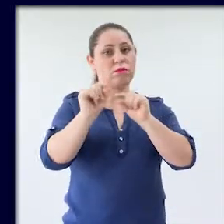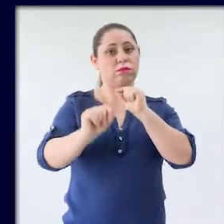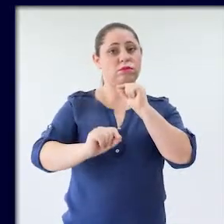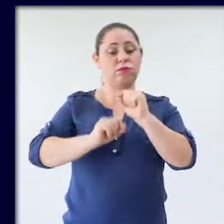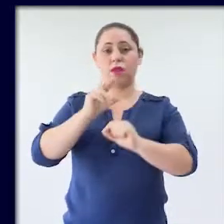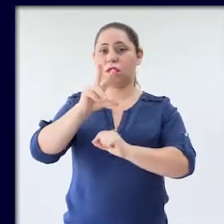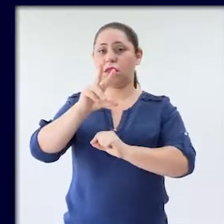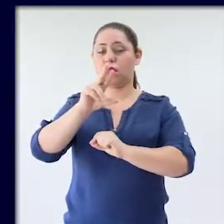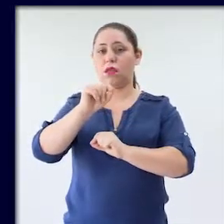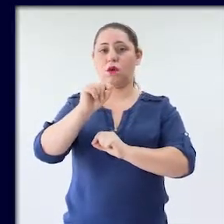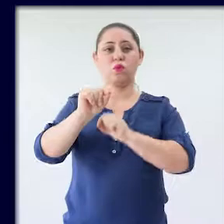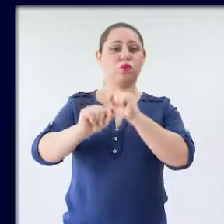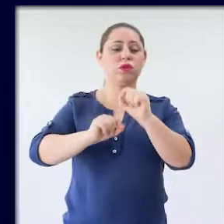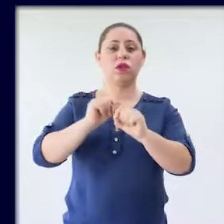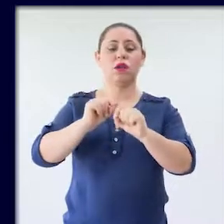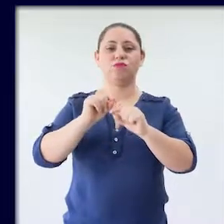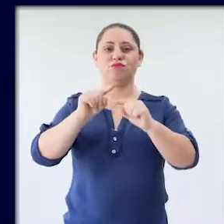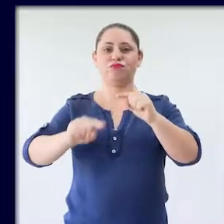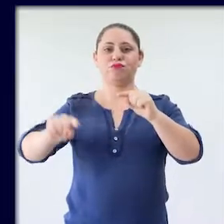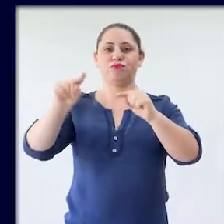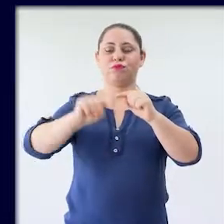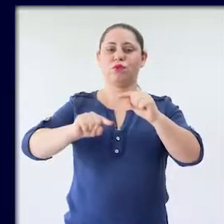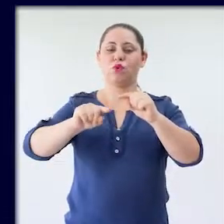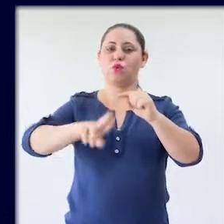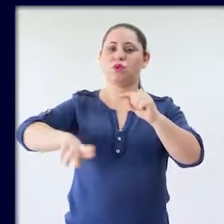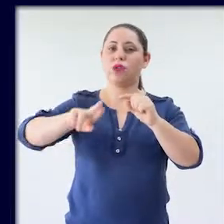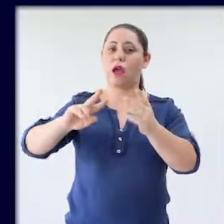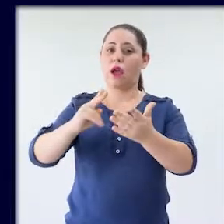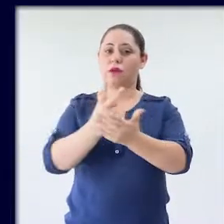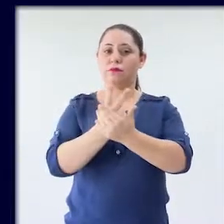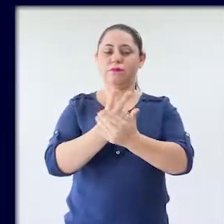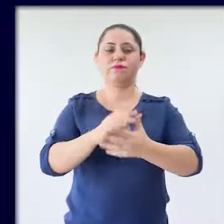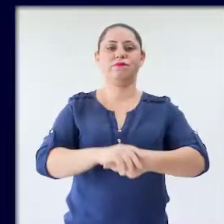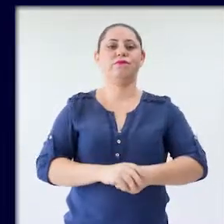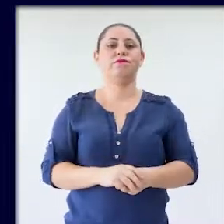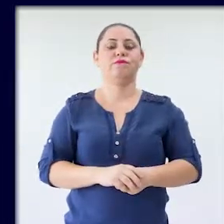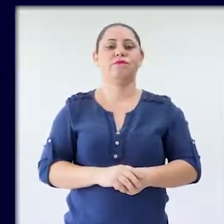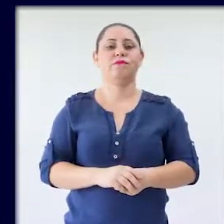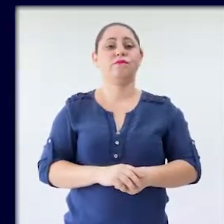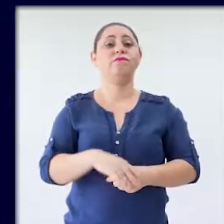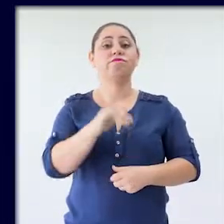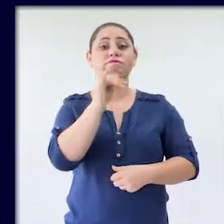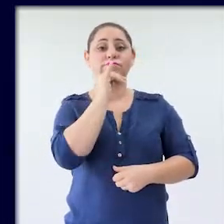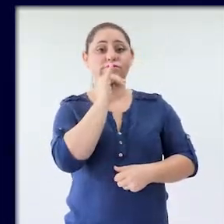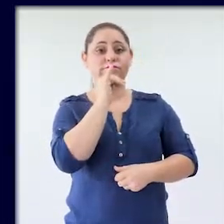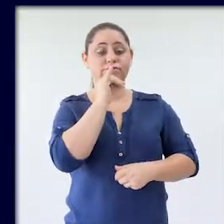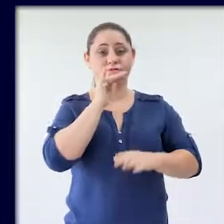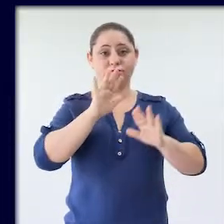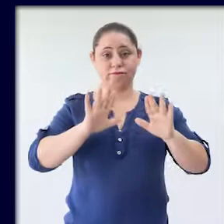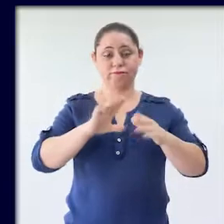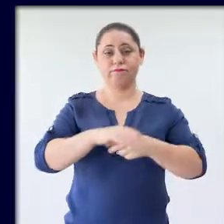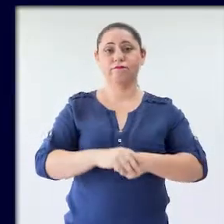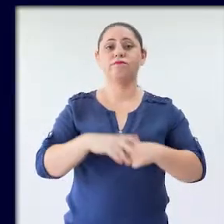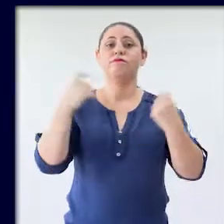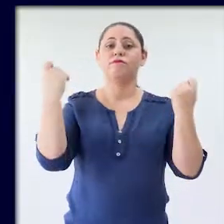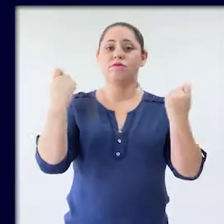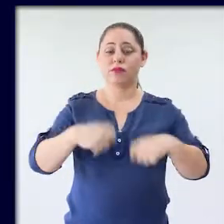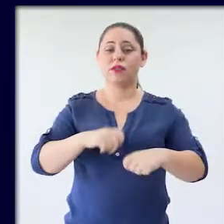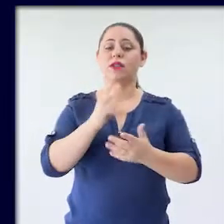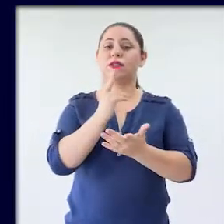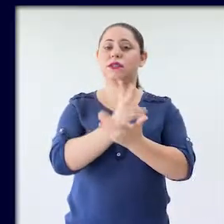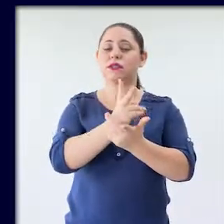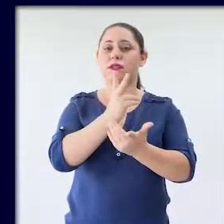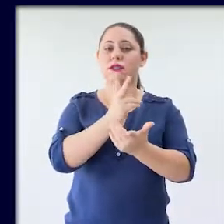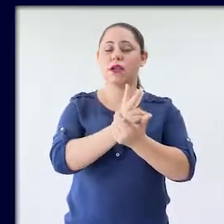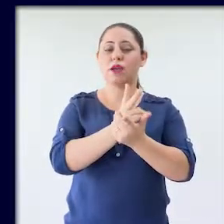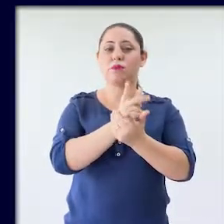não seja indiscriminadamente utilizado. Então, por exemplo, é necessário sempre a